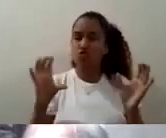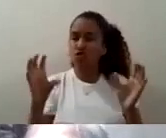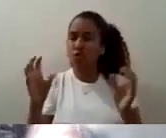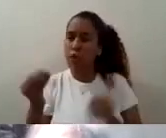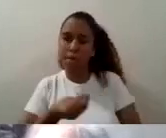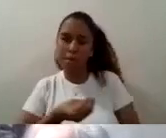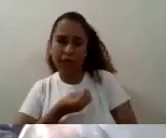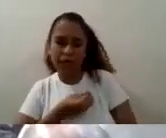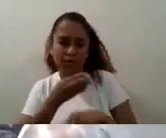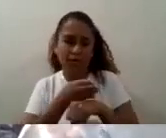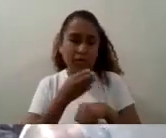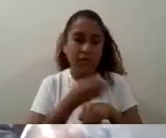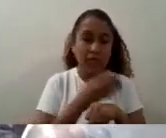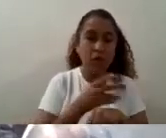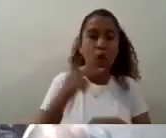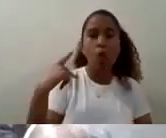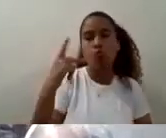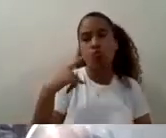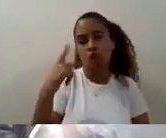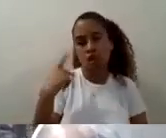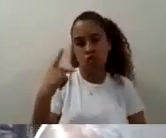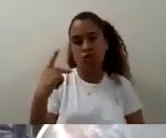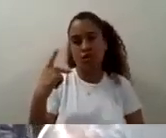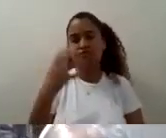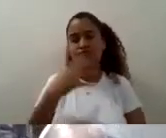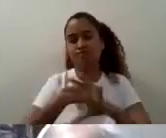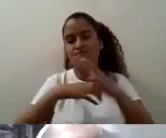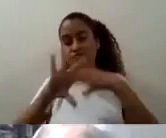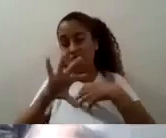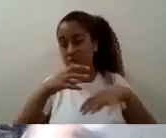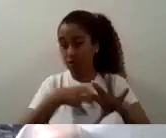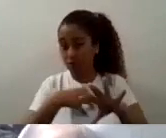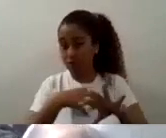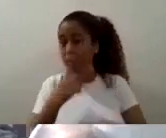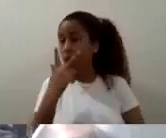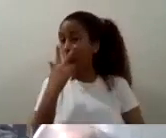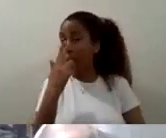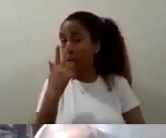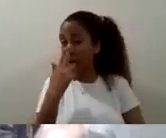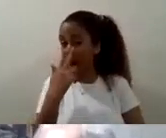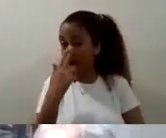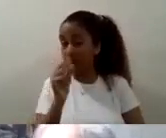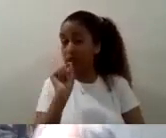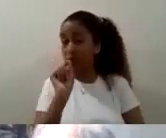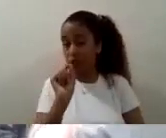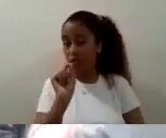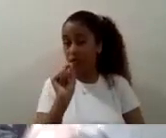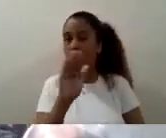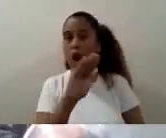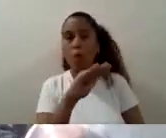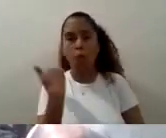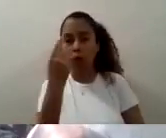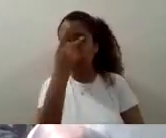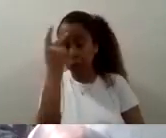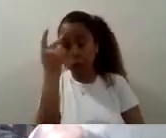políticas públicas e de empatia, que parece que a morte das pessoas não